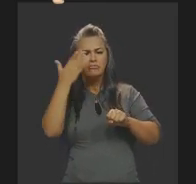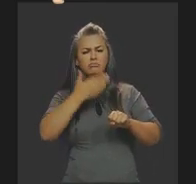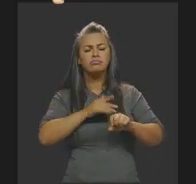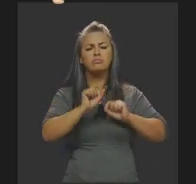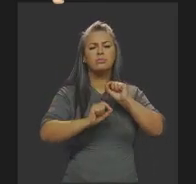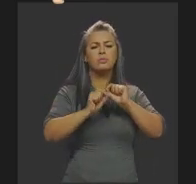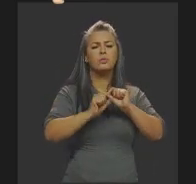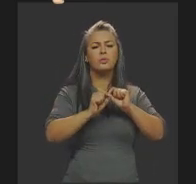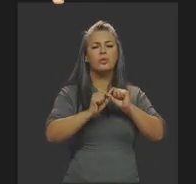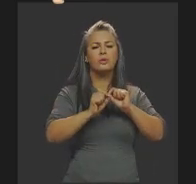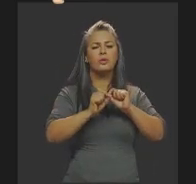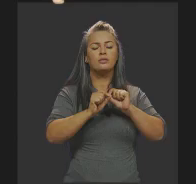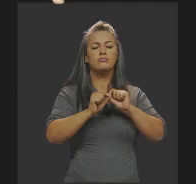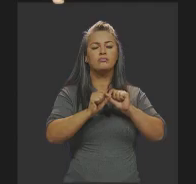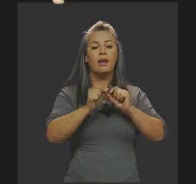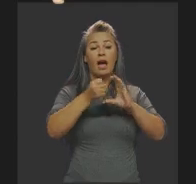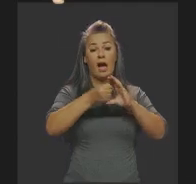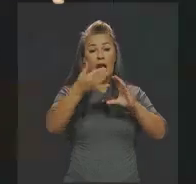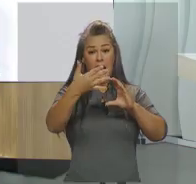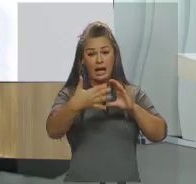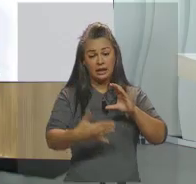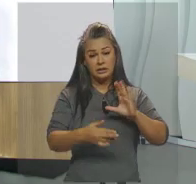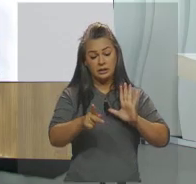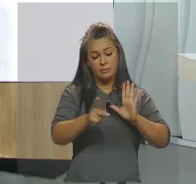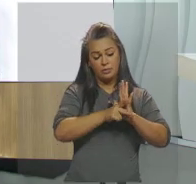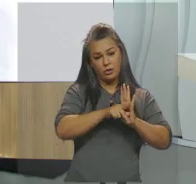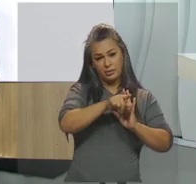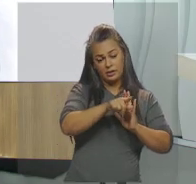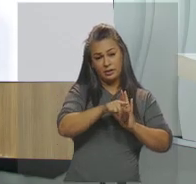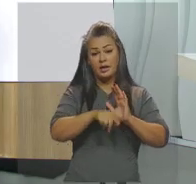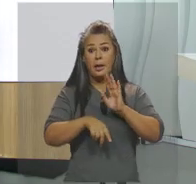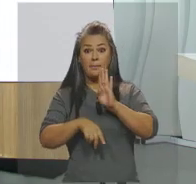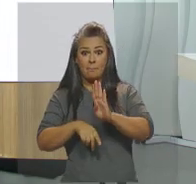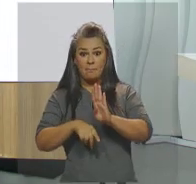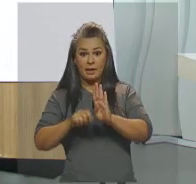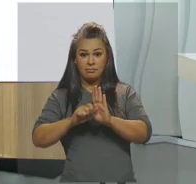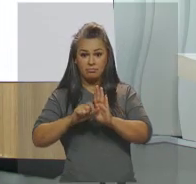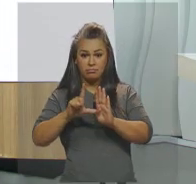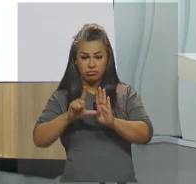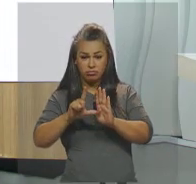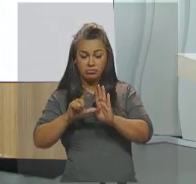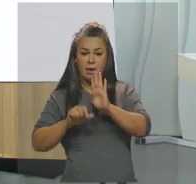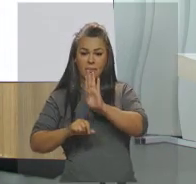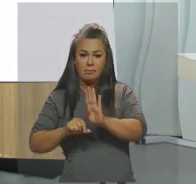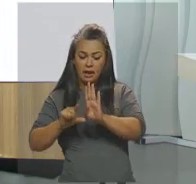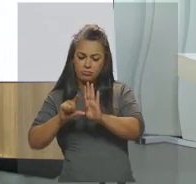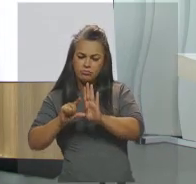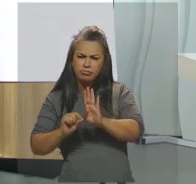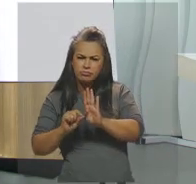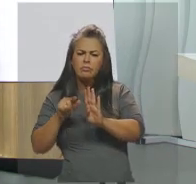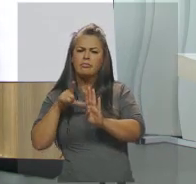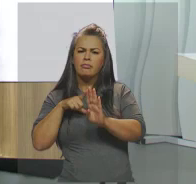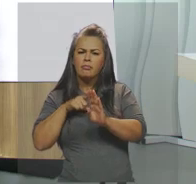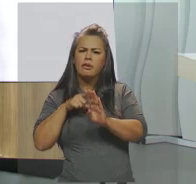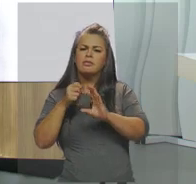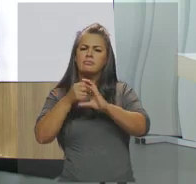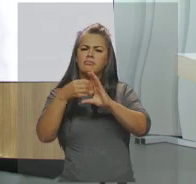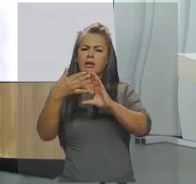vai determinar uma característica Y. Então, reparem que o indivíduo azão,